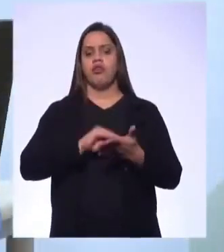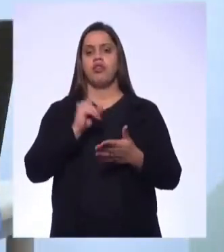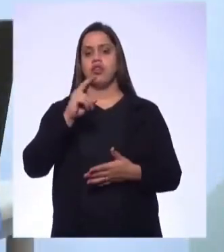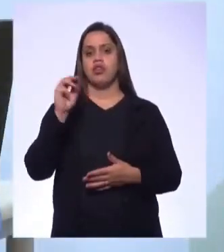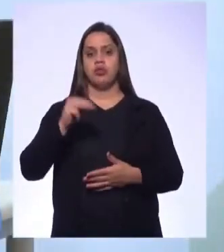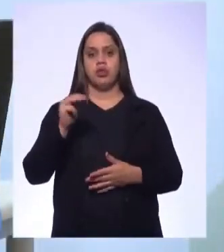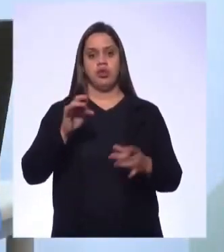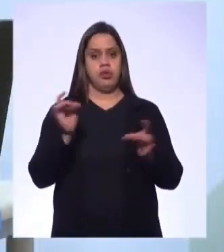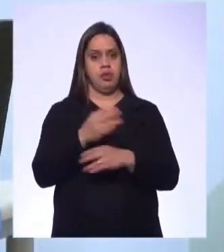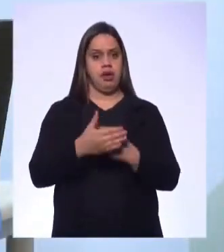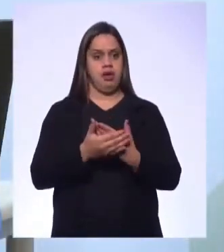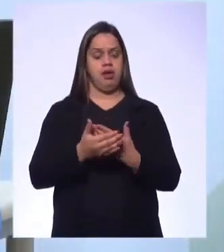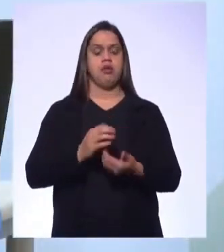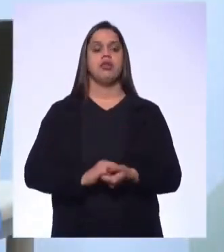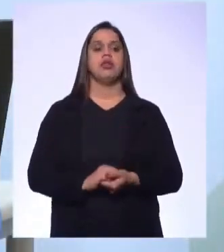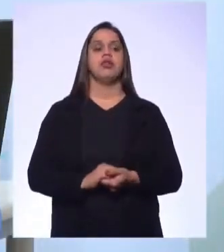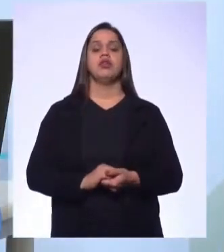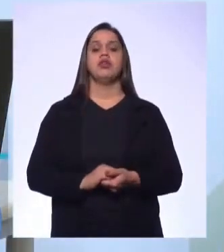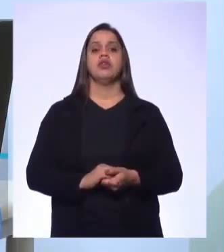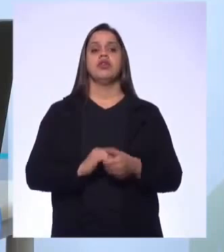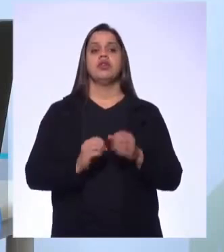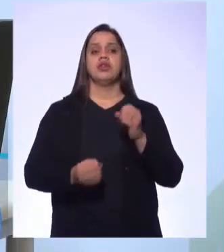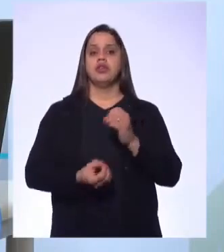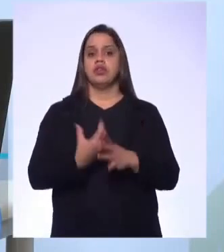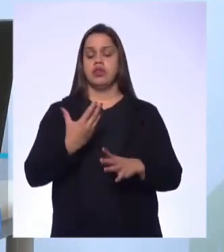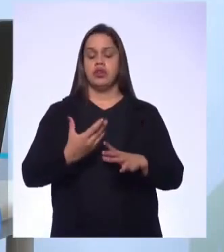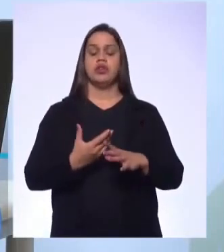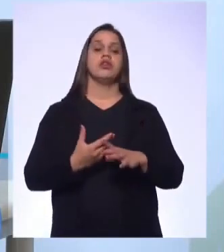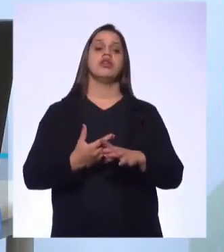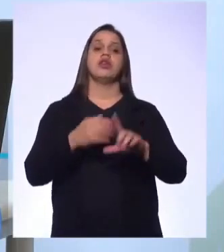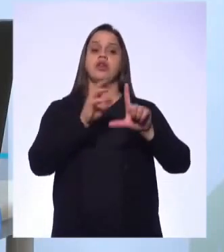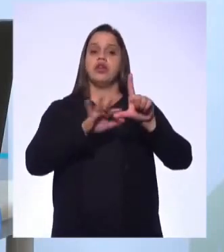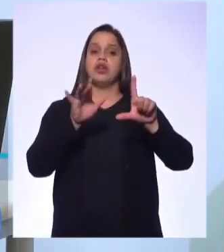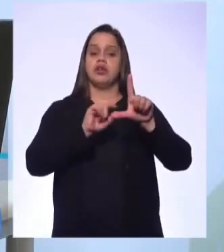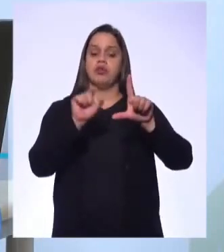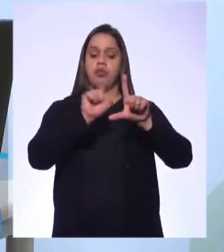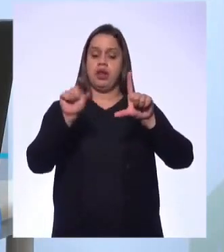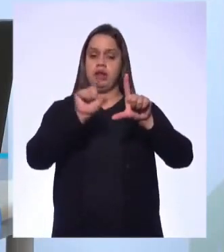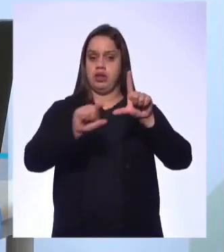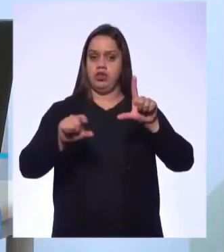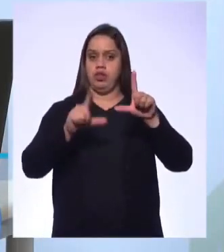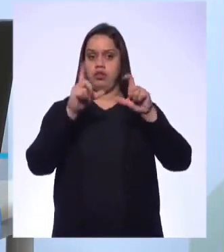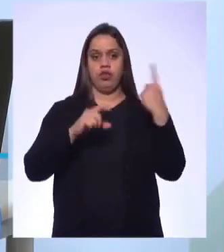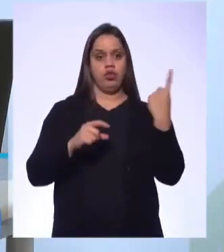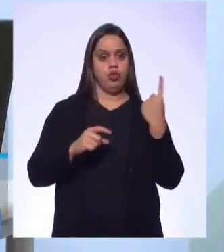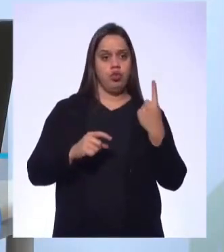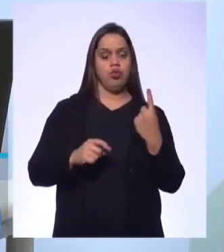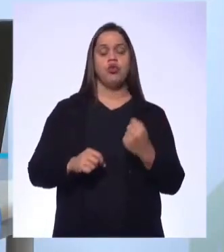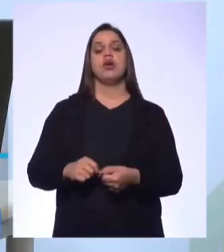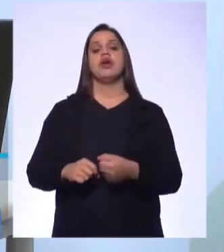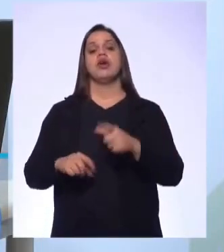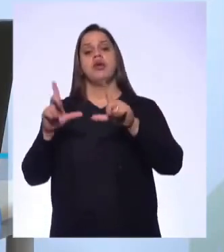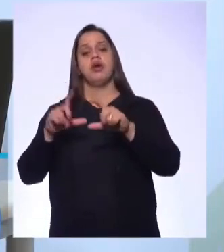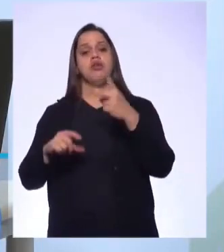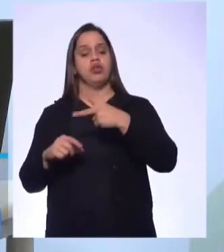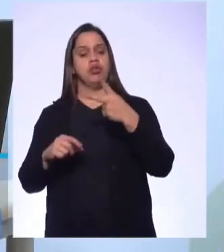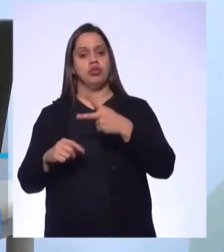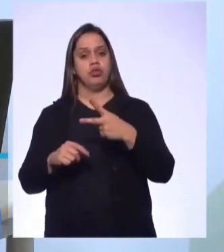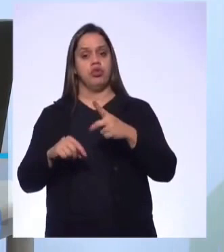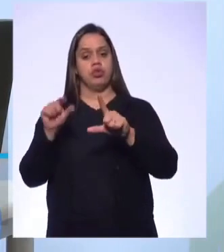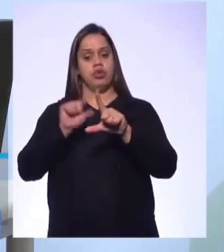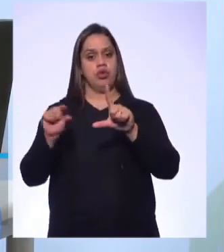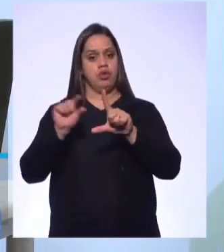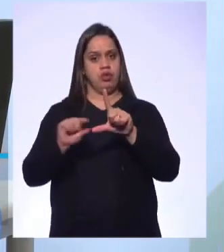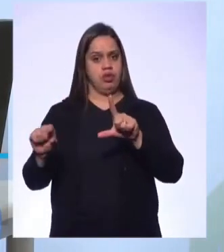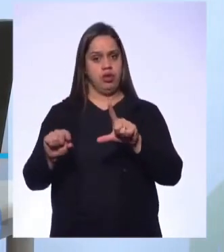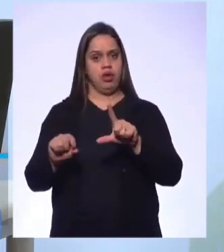minutinhos. Cria uma legenda para a foto 1, da Praia Suja, e a foto 2 lá, que ela é paradisíaca. Então, cria para mim qual legenda a